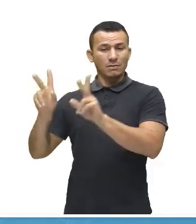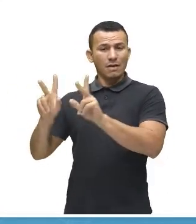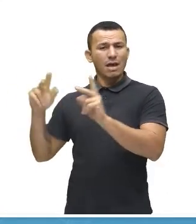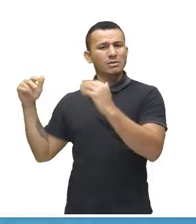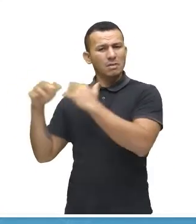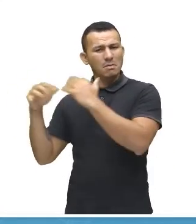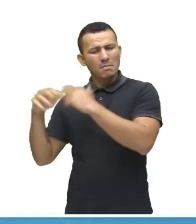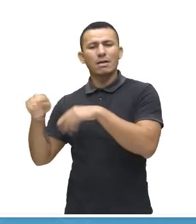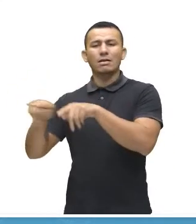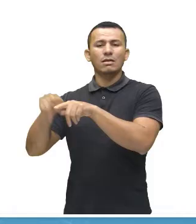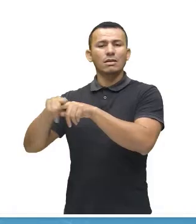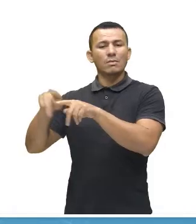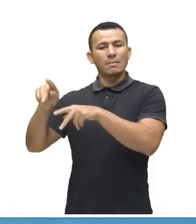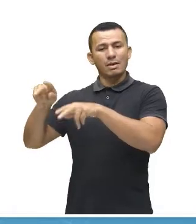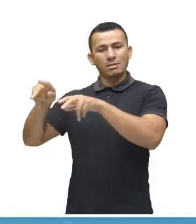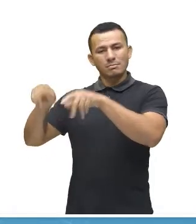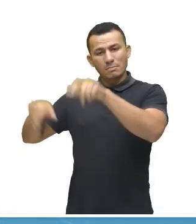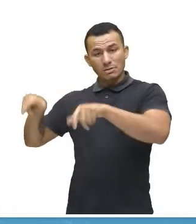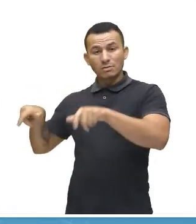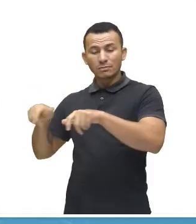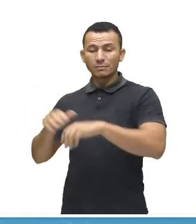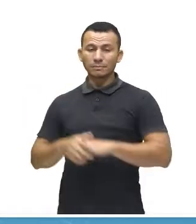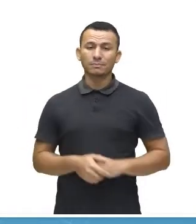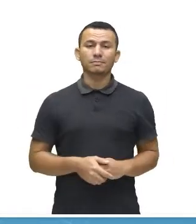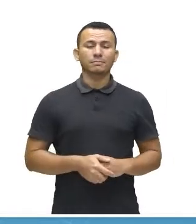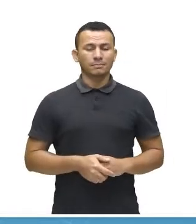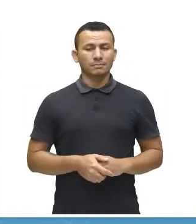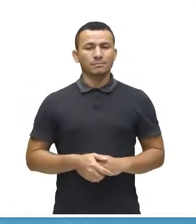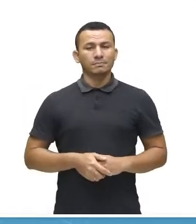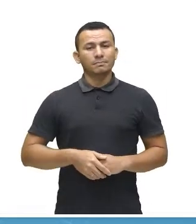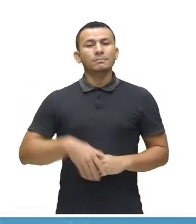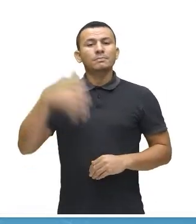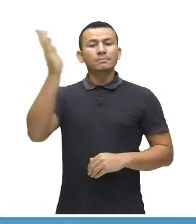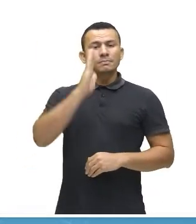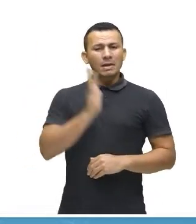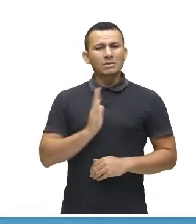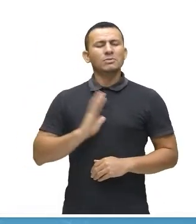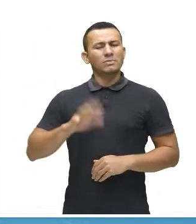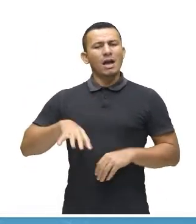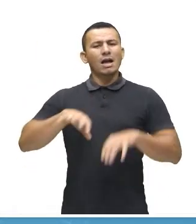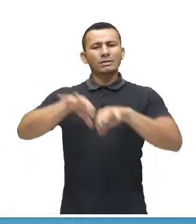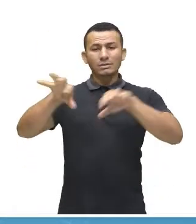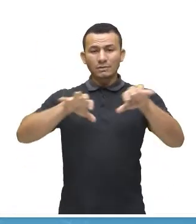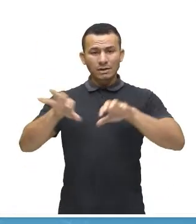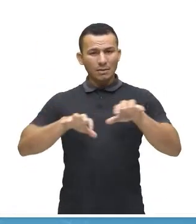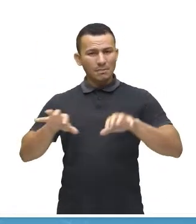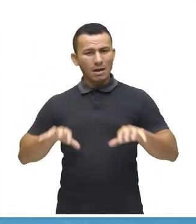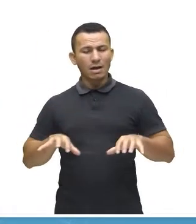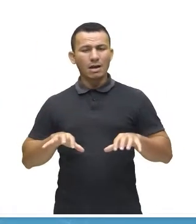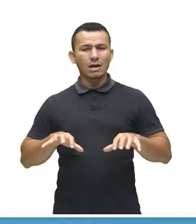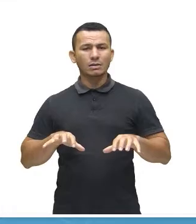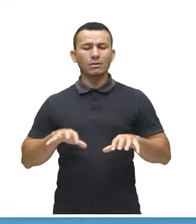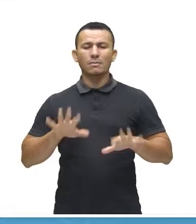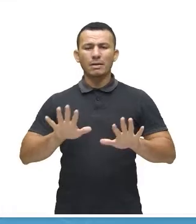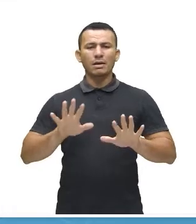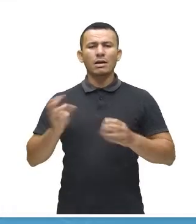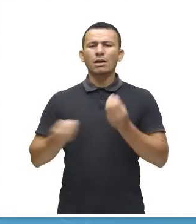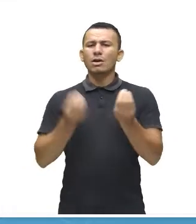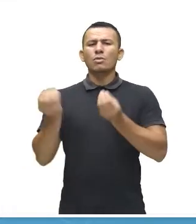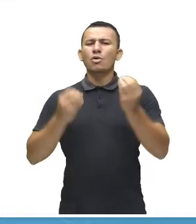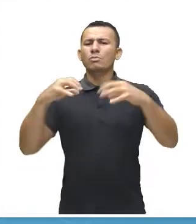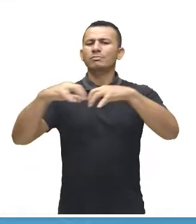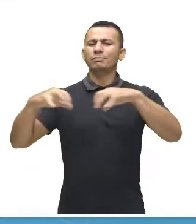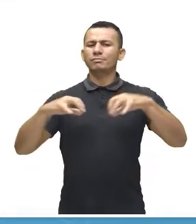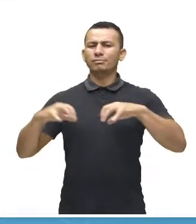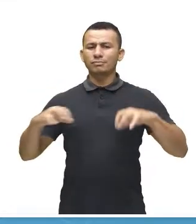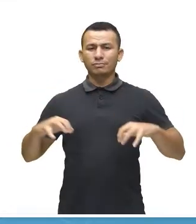de pessoas, tá? Mas aí a gente está falando que o Brasil foi regionalizado, ele foi dividido, né? Como se deu essa